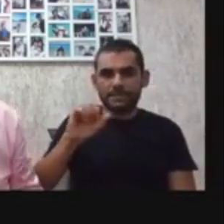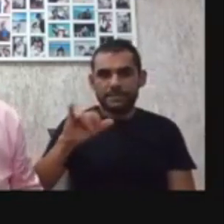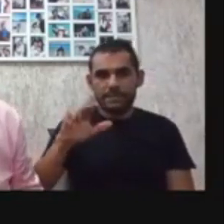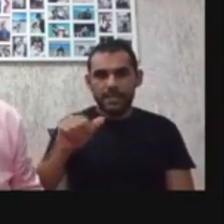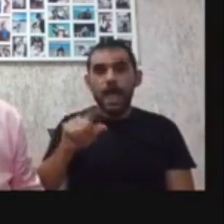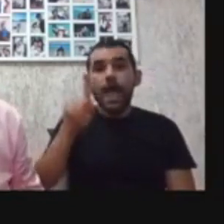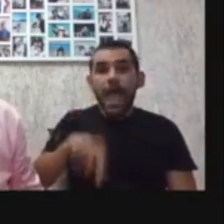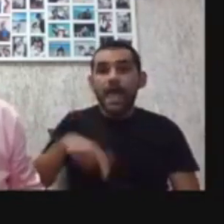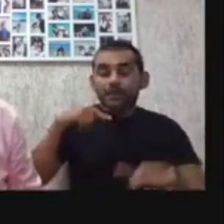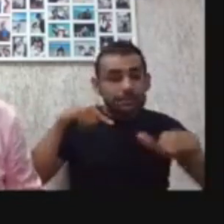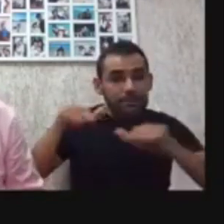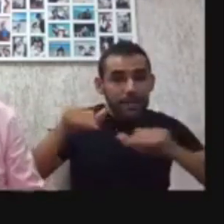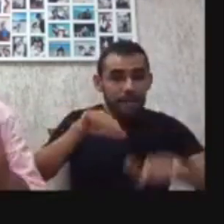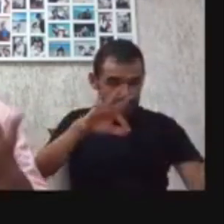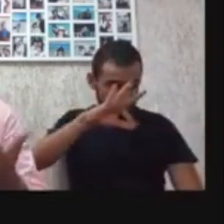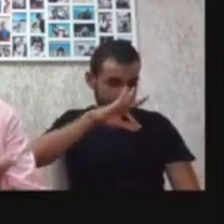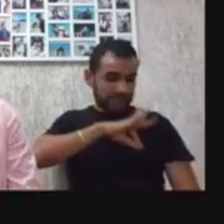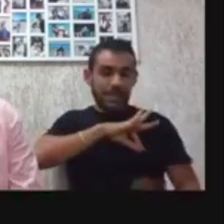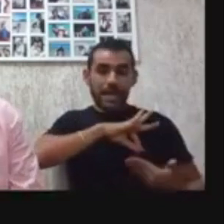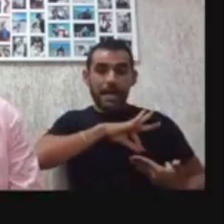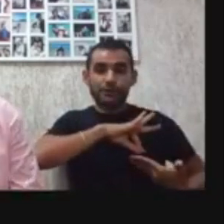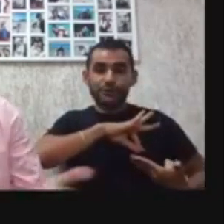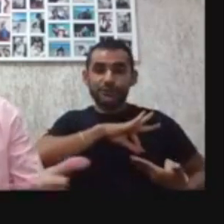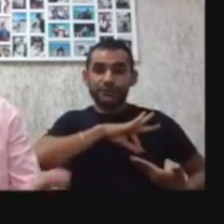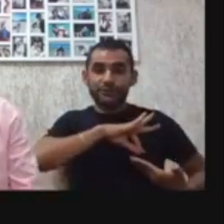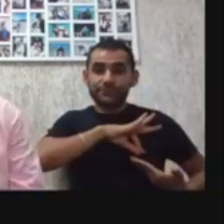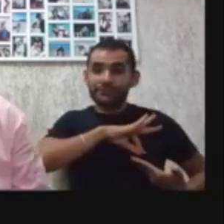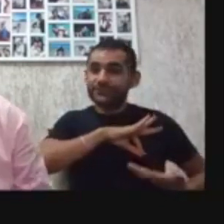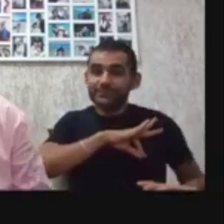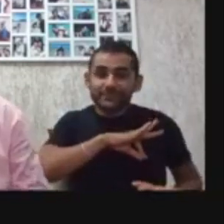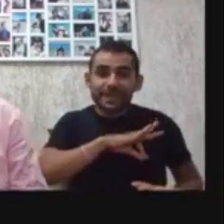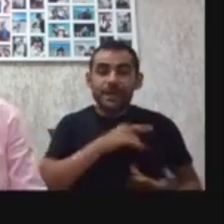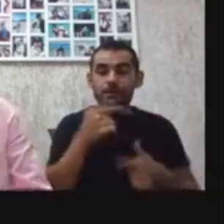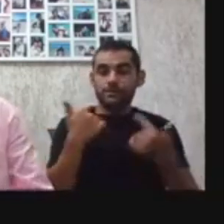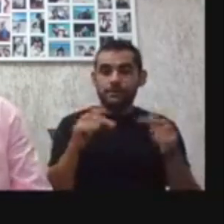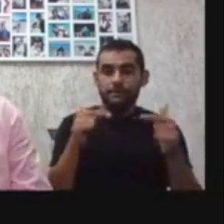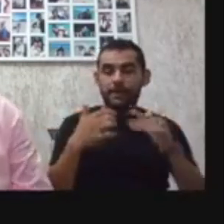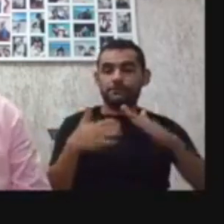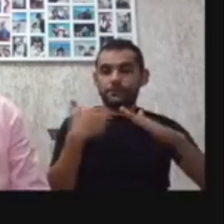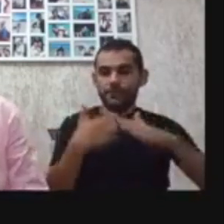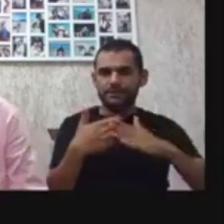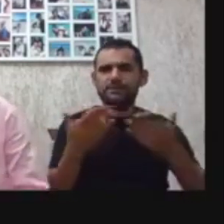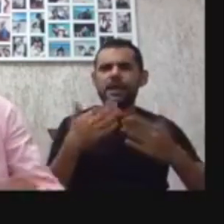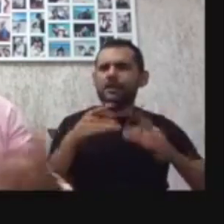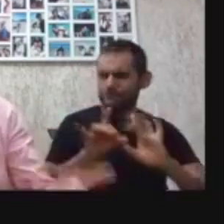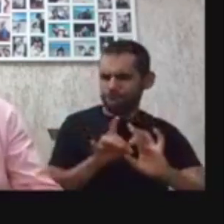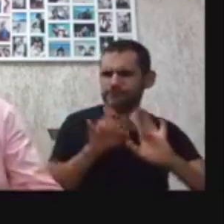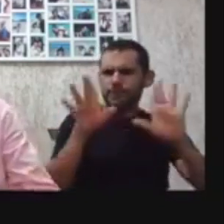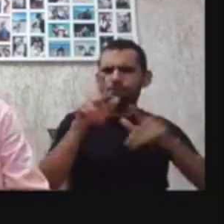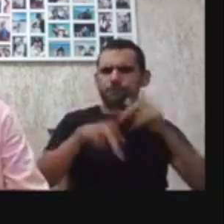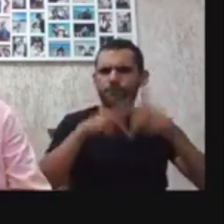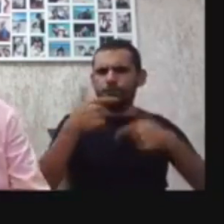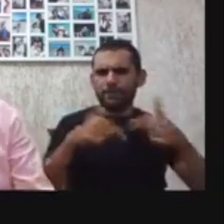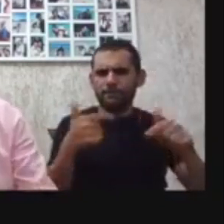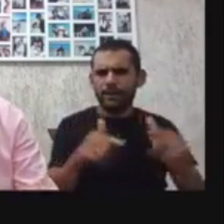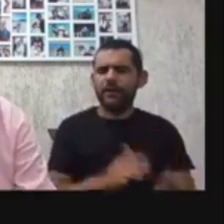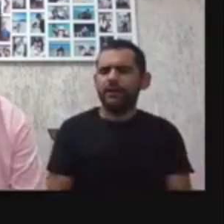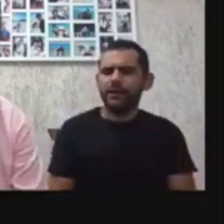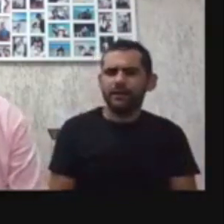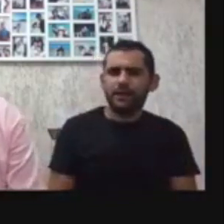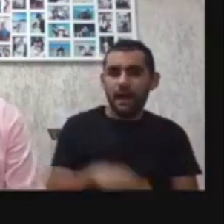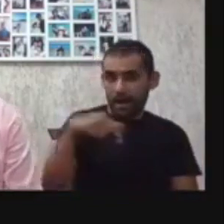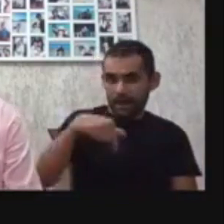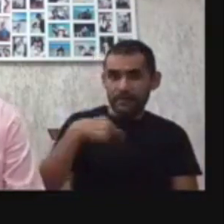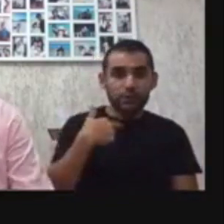É din-din no bolso. Então o povo tem que trabalhar. Os empresários querem trabalhar, deixa o povo trabalhar, quer gerar outros turnos. E aqui na